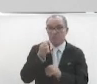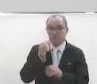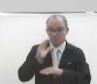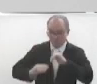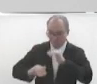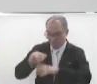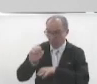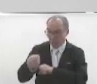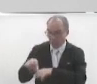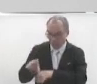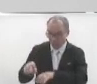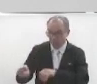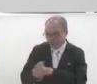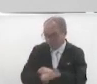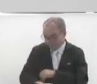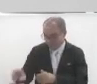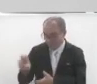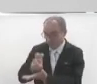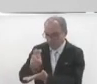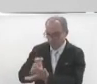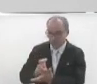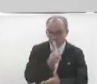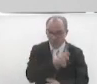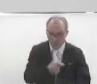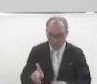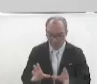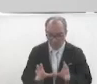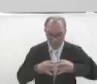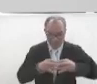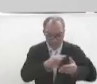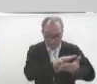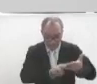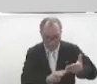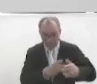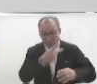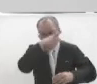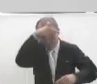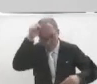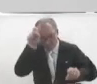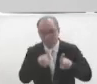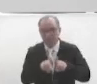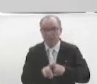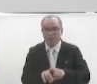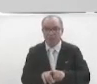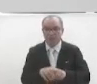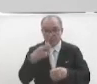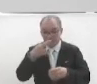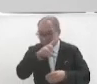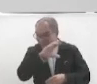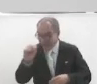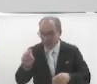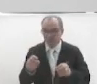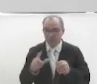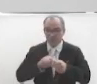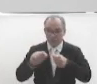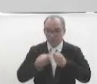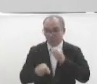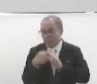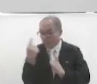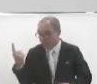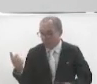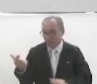profissionais da educação fundamental professores integrantes do quadro do magistério Municipal a Quina de Rondonópolis o artigo